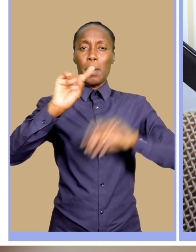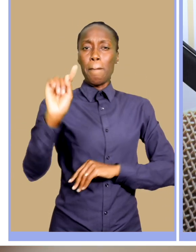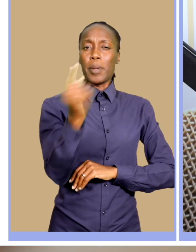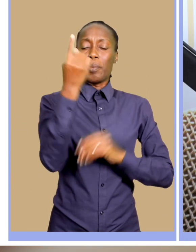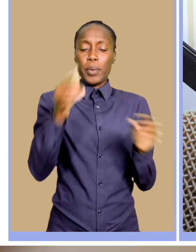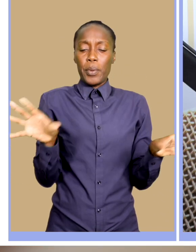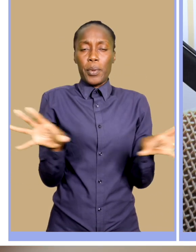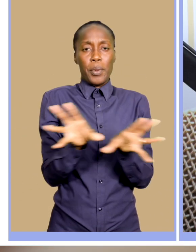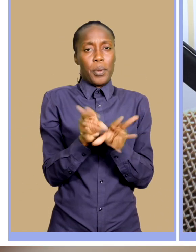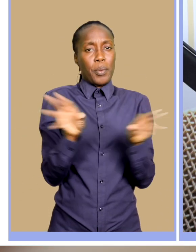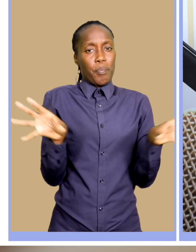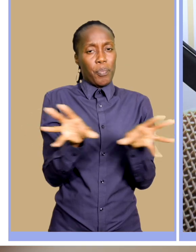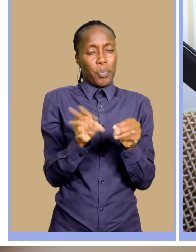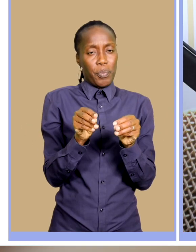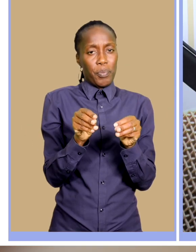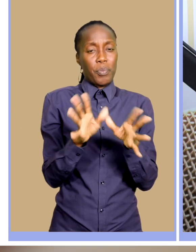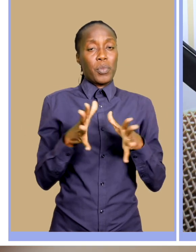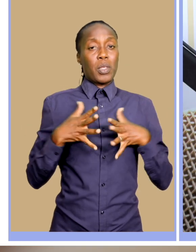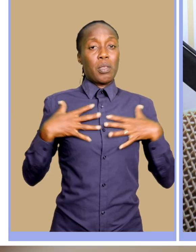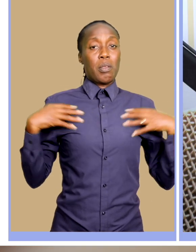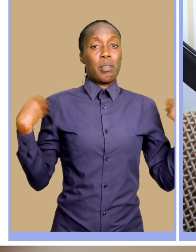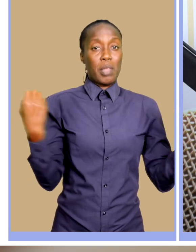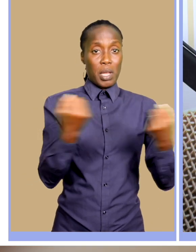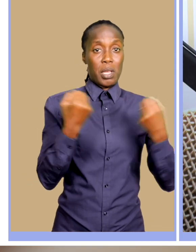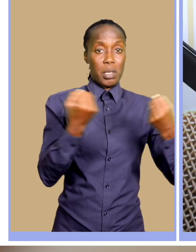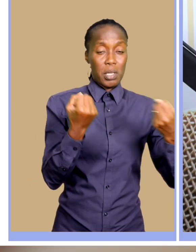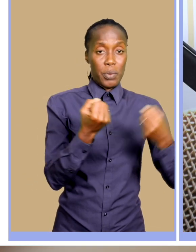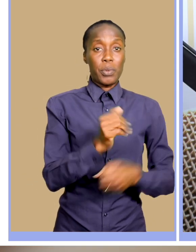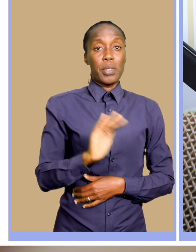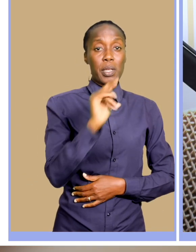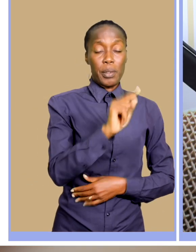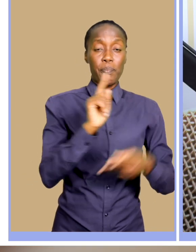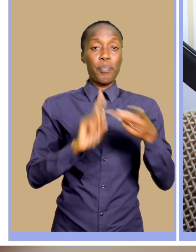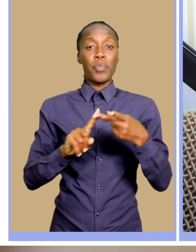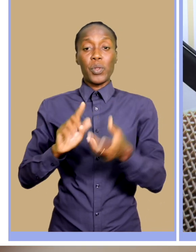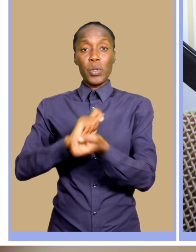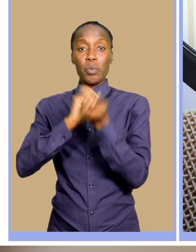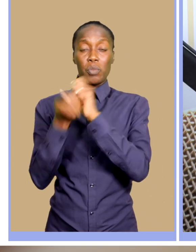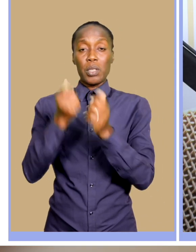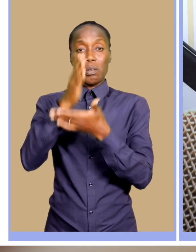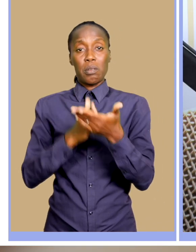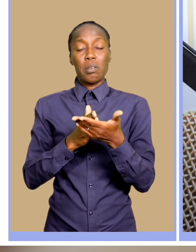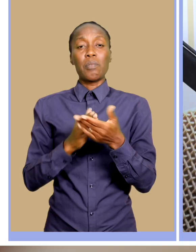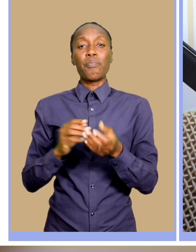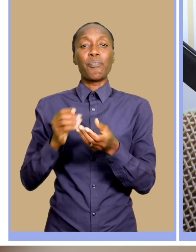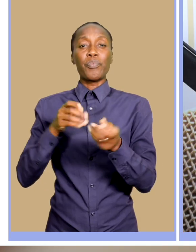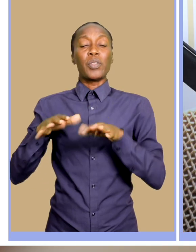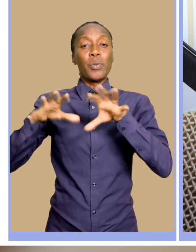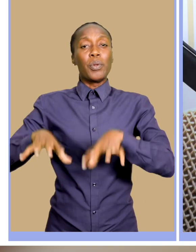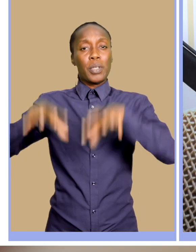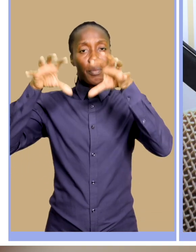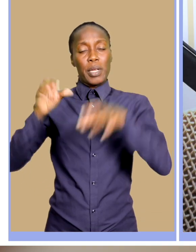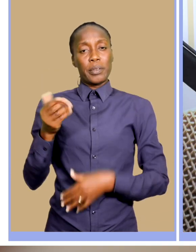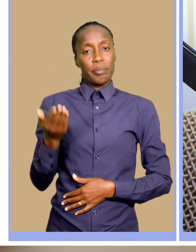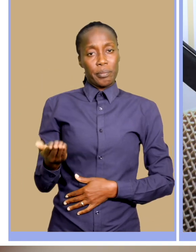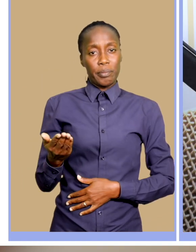impacto das mudanças climáticas na saúde. E nós estávamos essencialmente a descrever a vulnerabilidade do setor